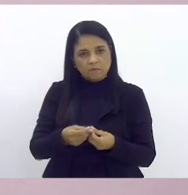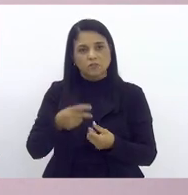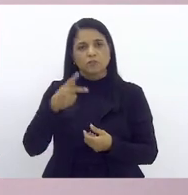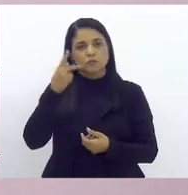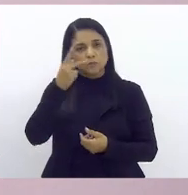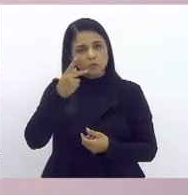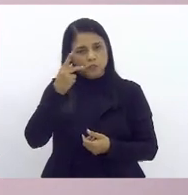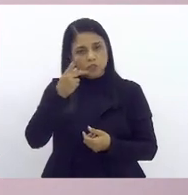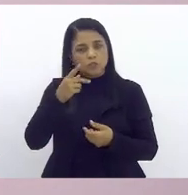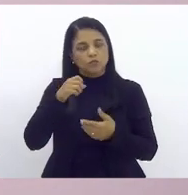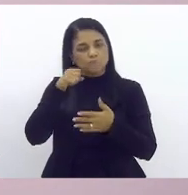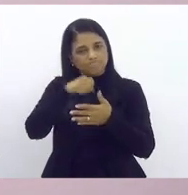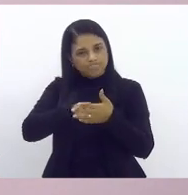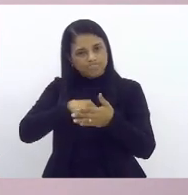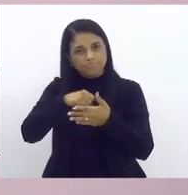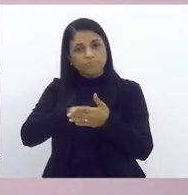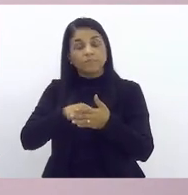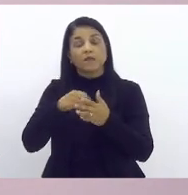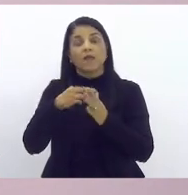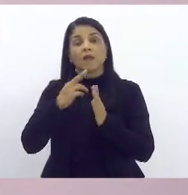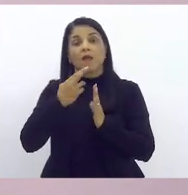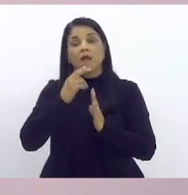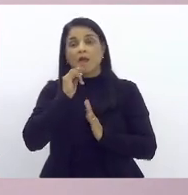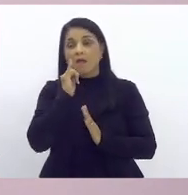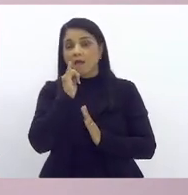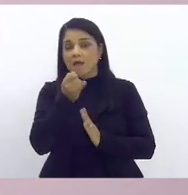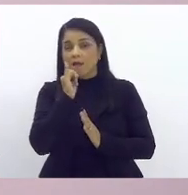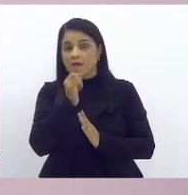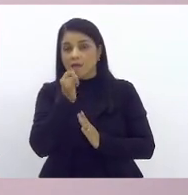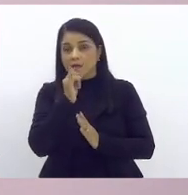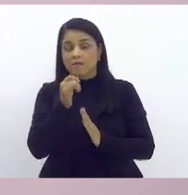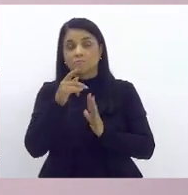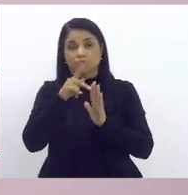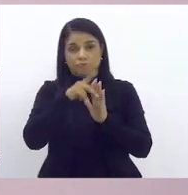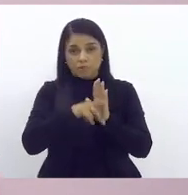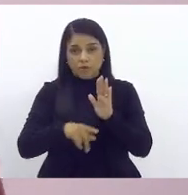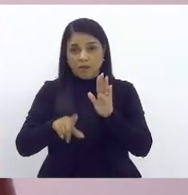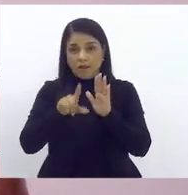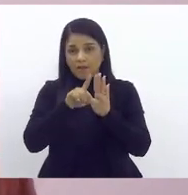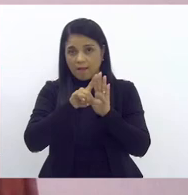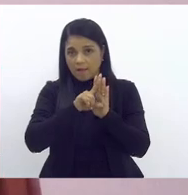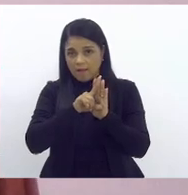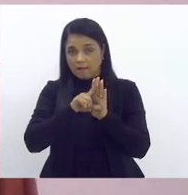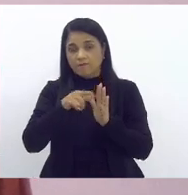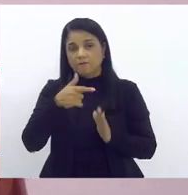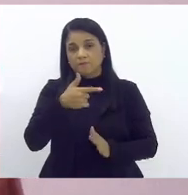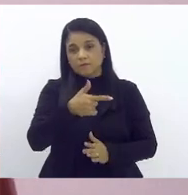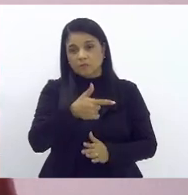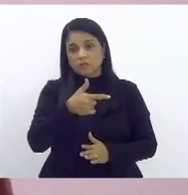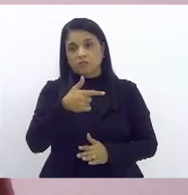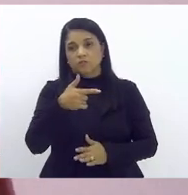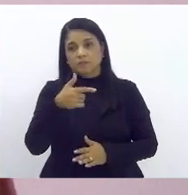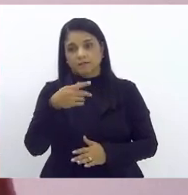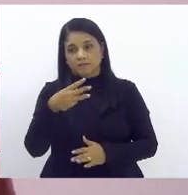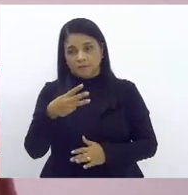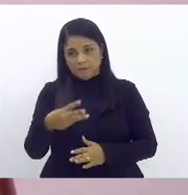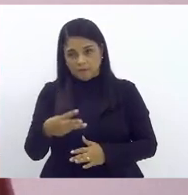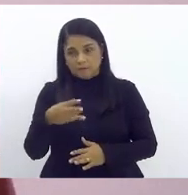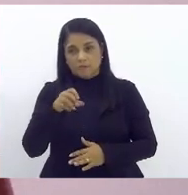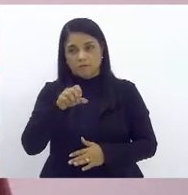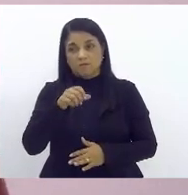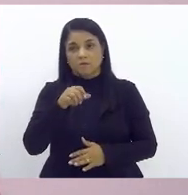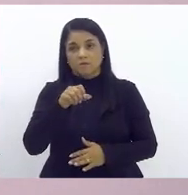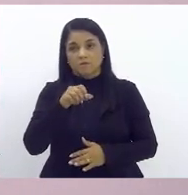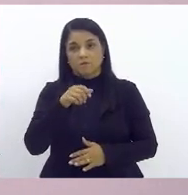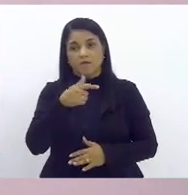causa. E uma delas é a relatora do nosso projeto, do projeto 2387, que